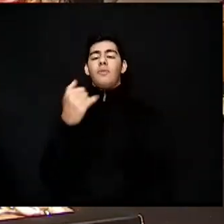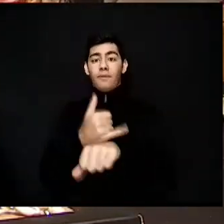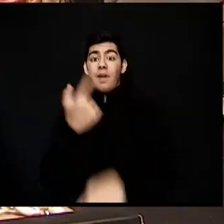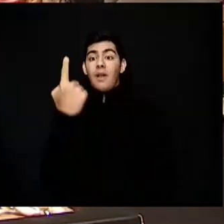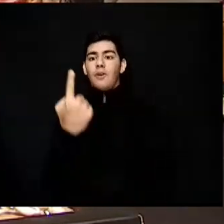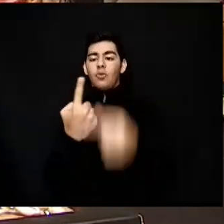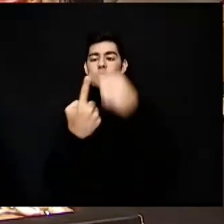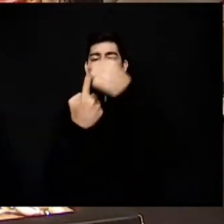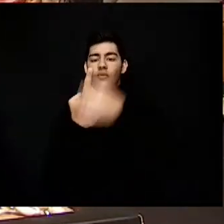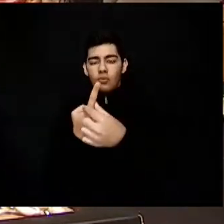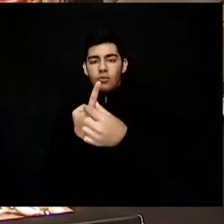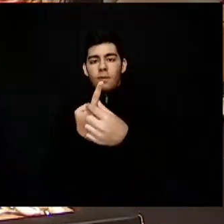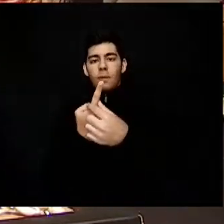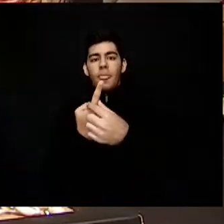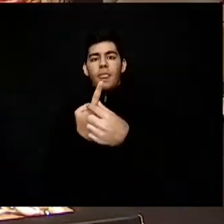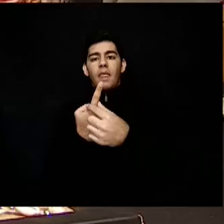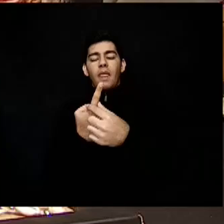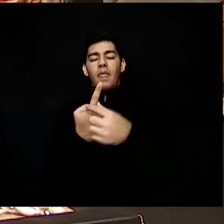outra bolinha,